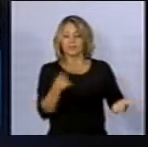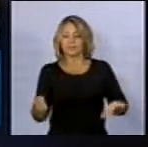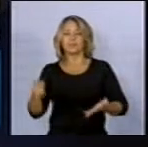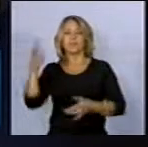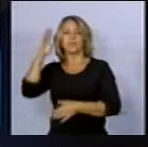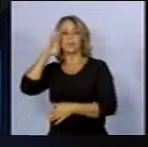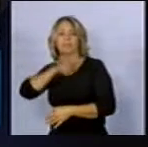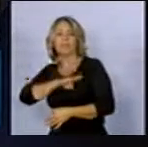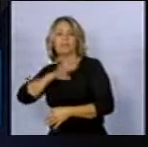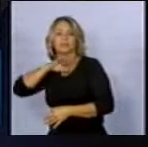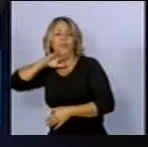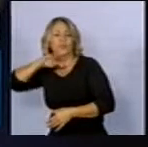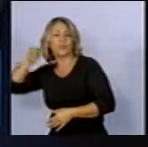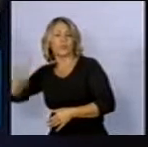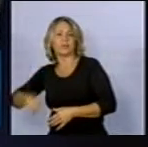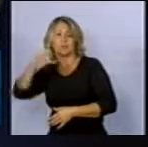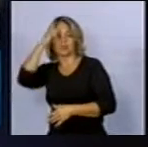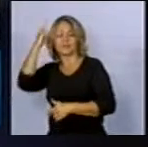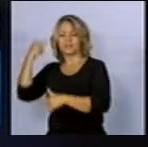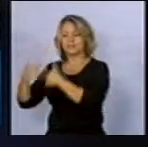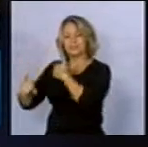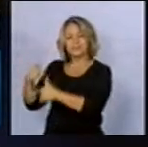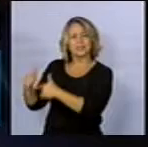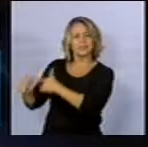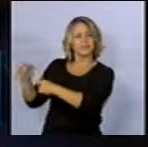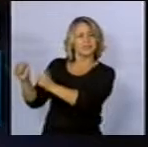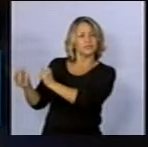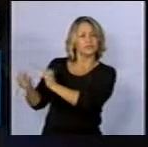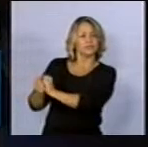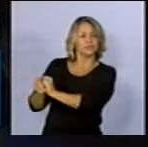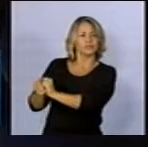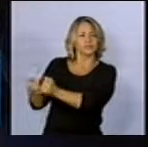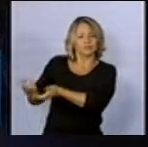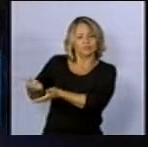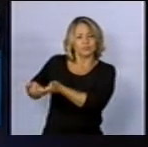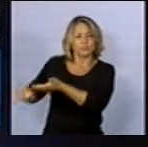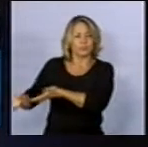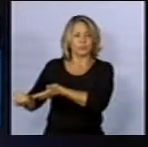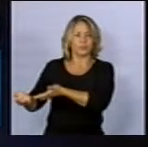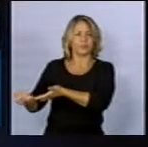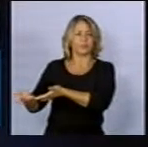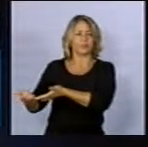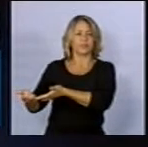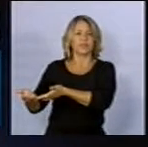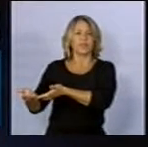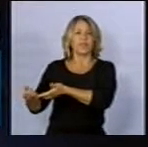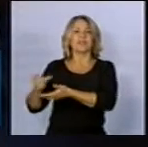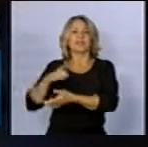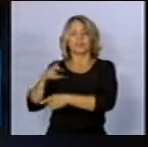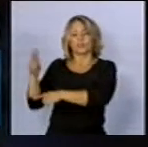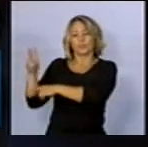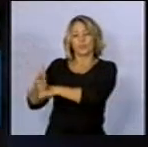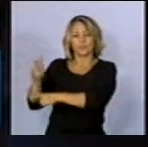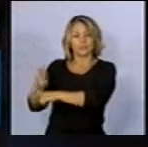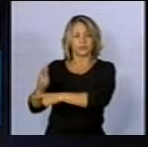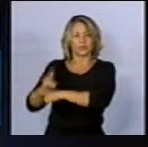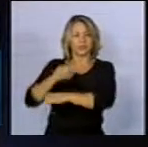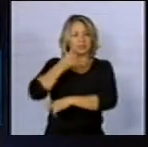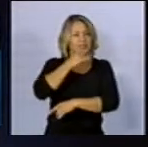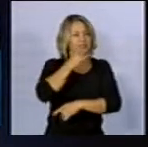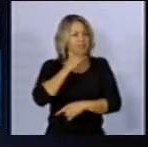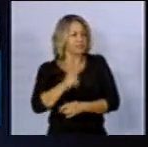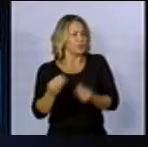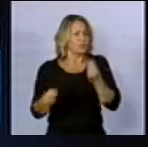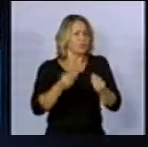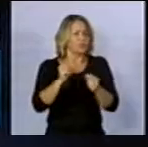malefício para quem trabalha para quem Opera para quem está hoje uma das coisas que foi dito aqui o controle dessa irradiação como é